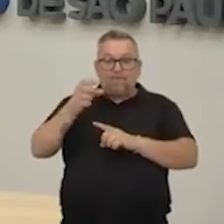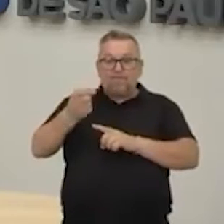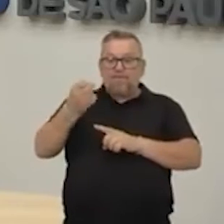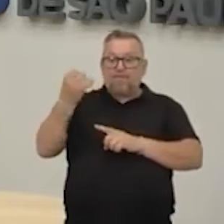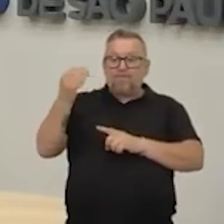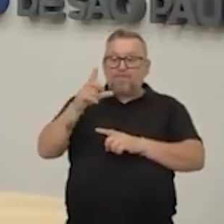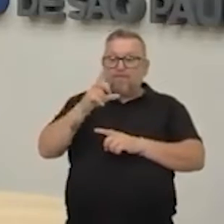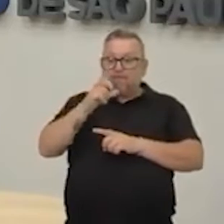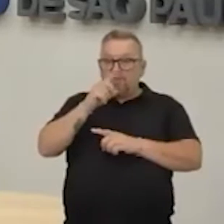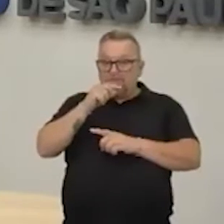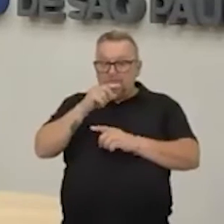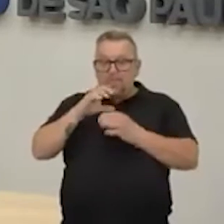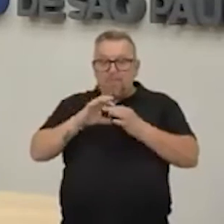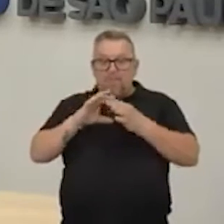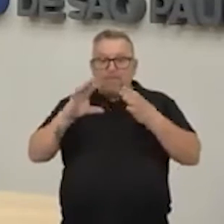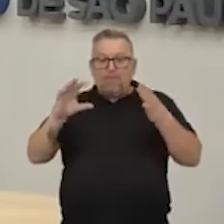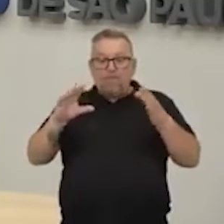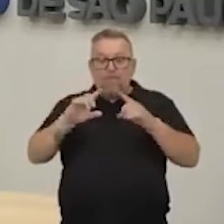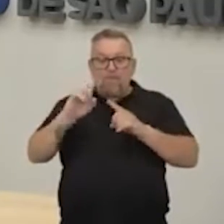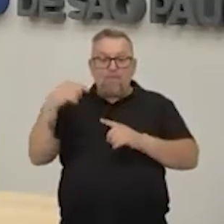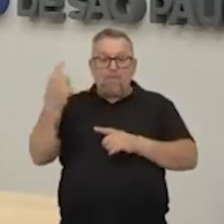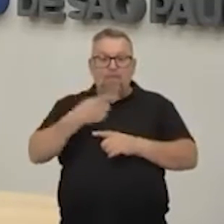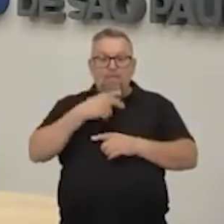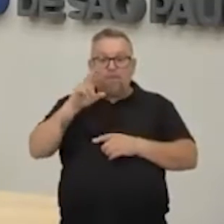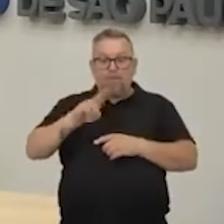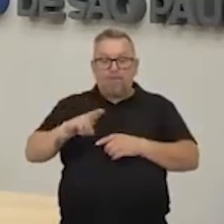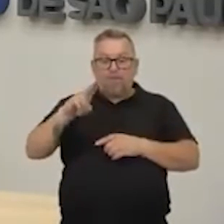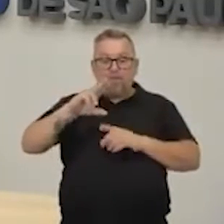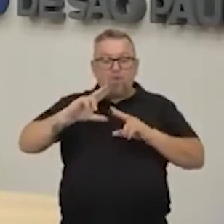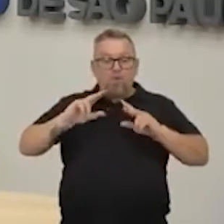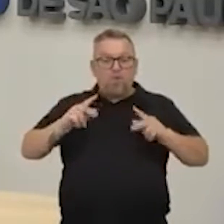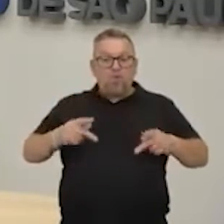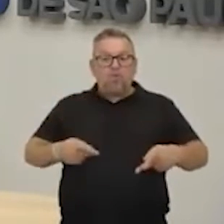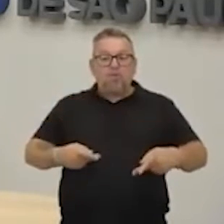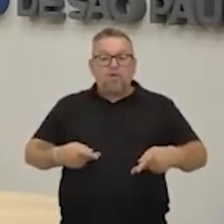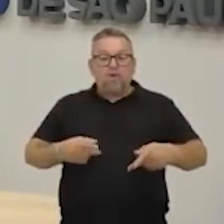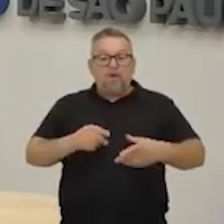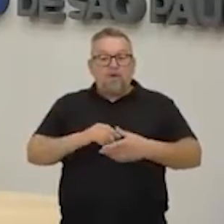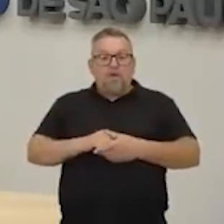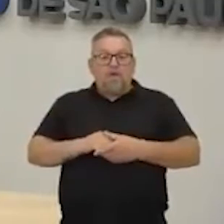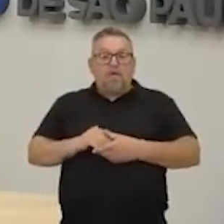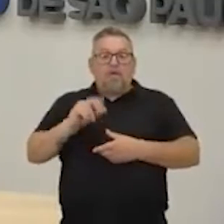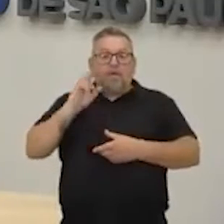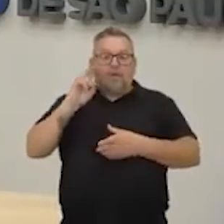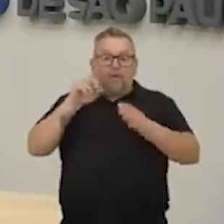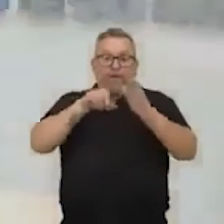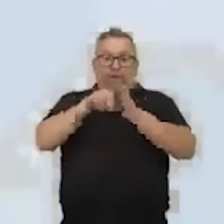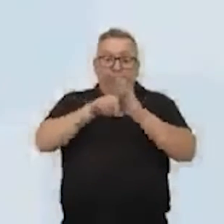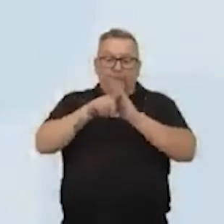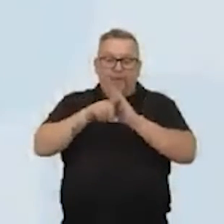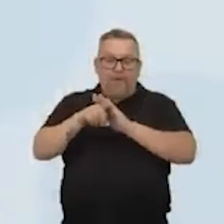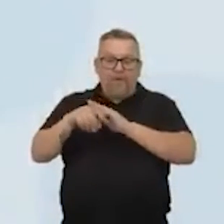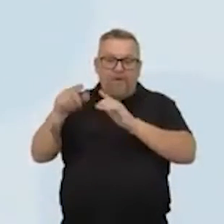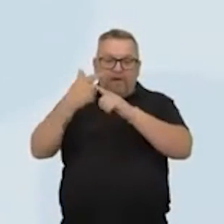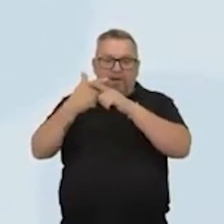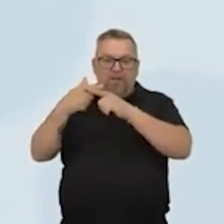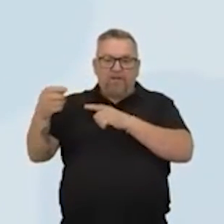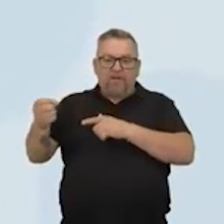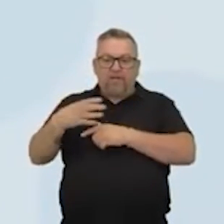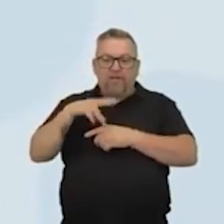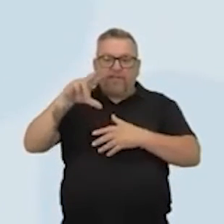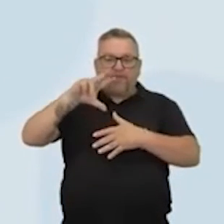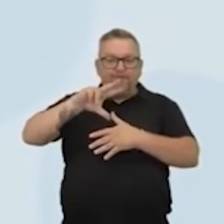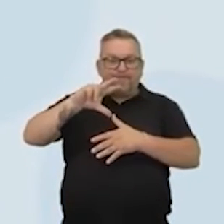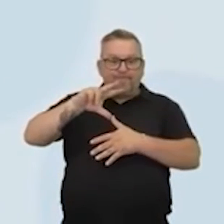de água disponível aí para o nosso consumo humano, né? Bom, vamos lá ver lá a questão aí dos conflitos recentes da